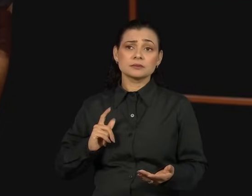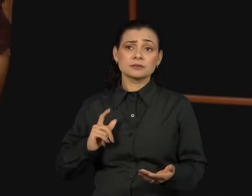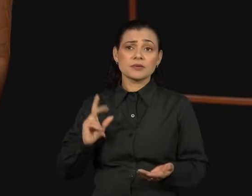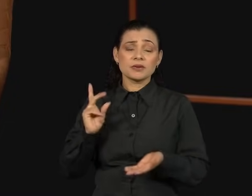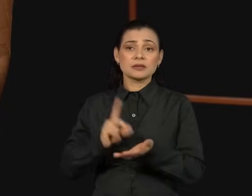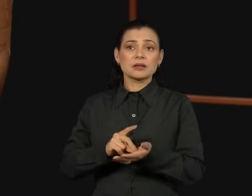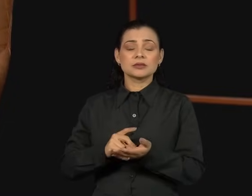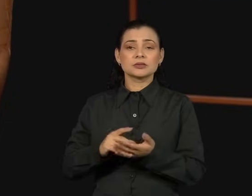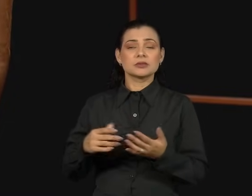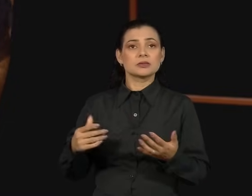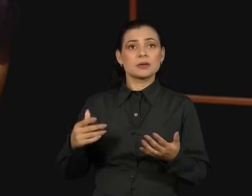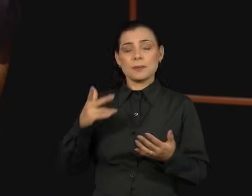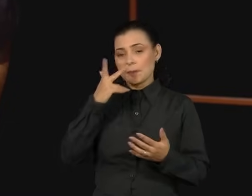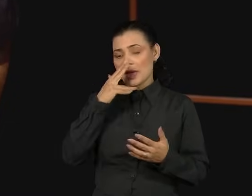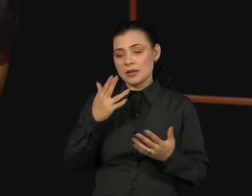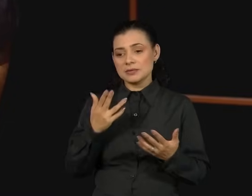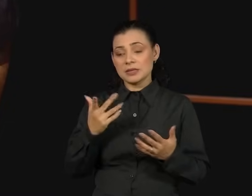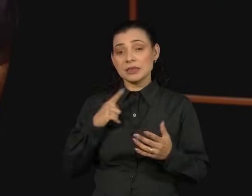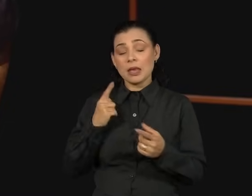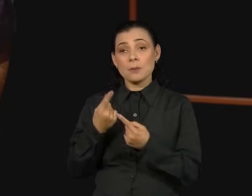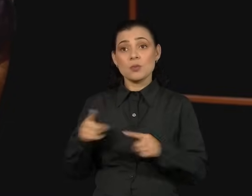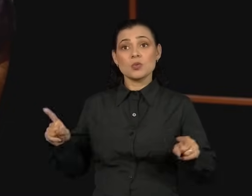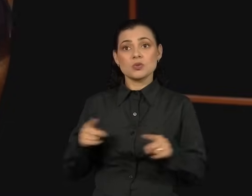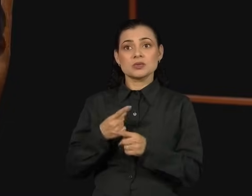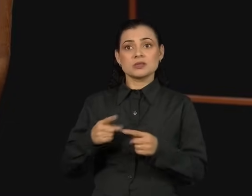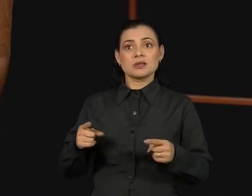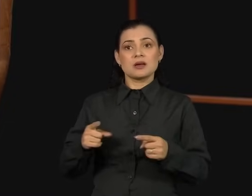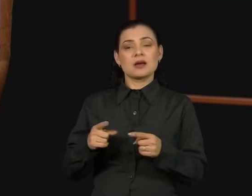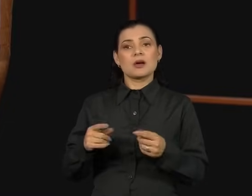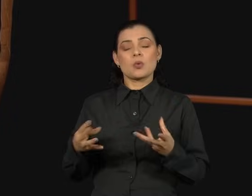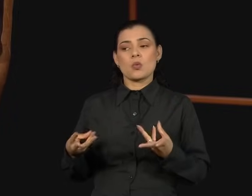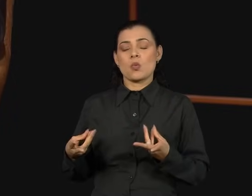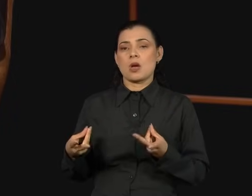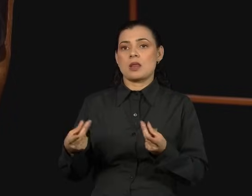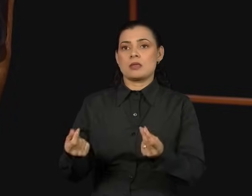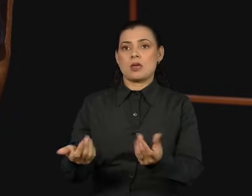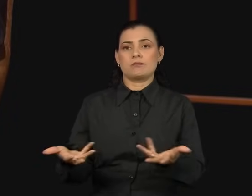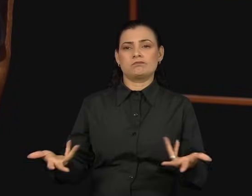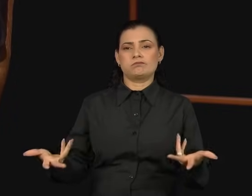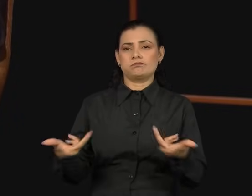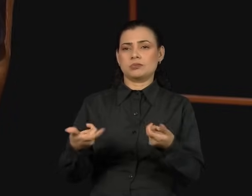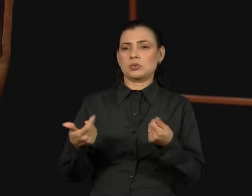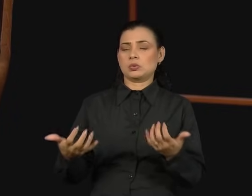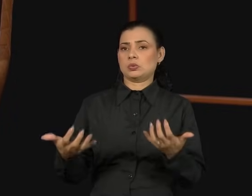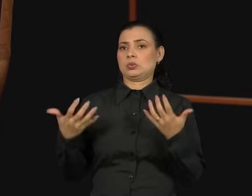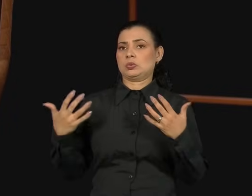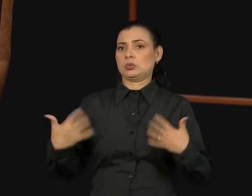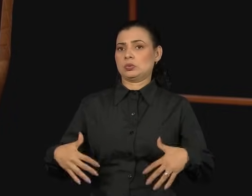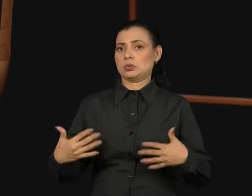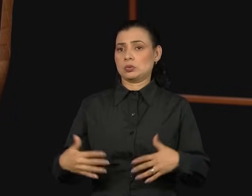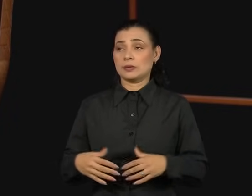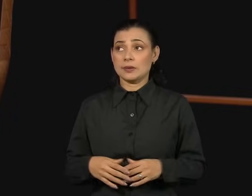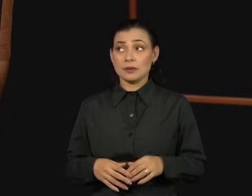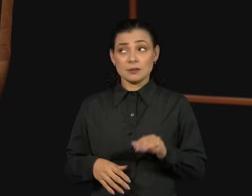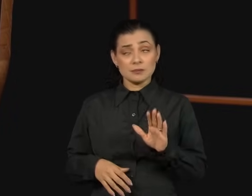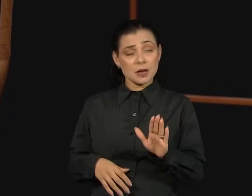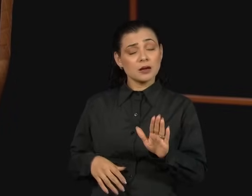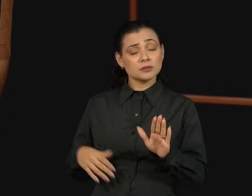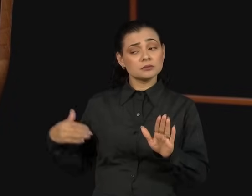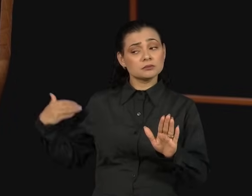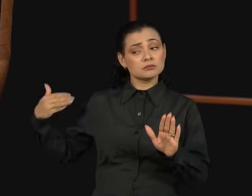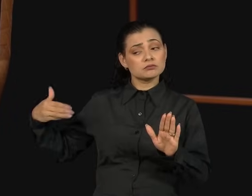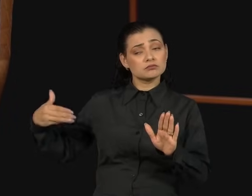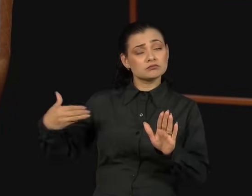tempo que, de repente, produz uma canção de uma qualidade excepcional. Né? Então, isso